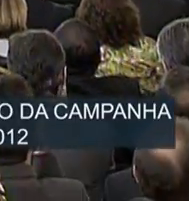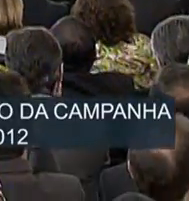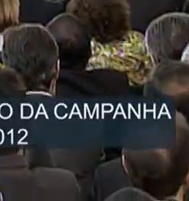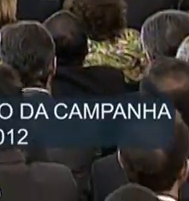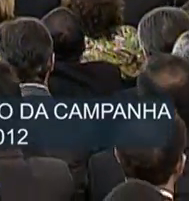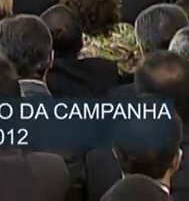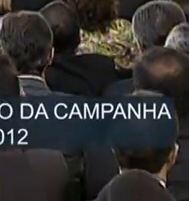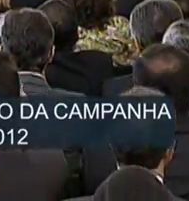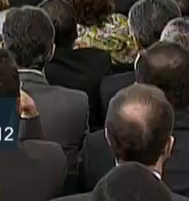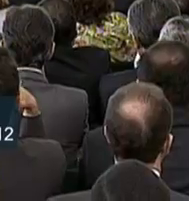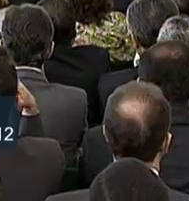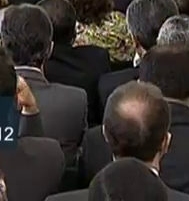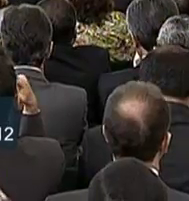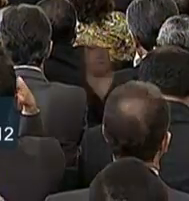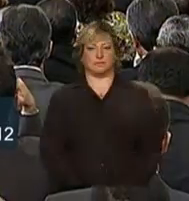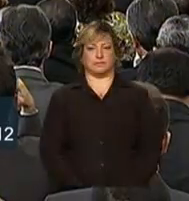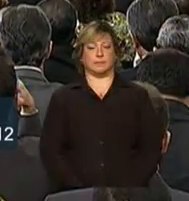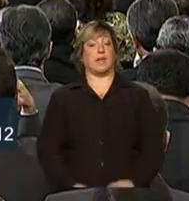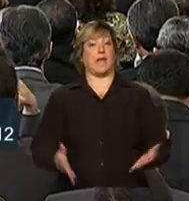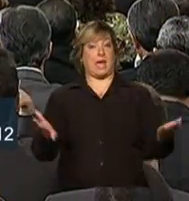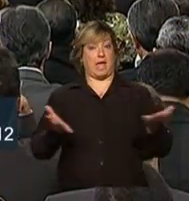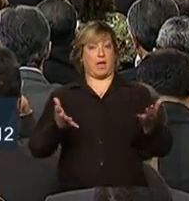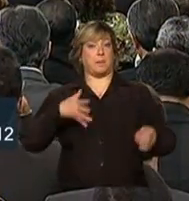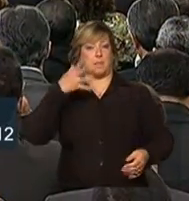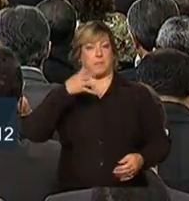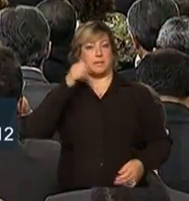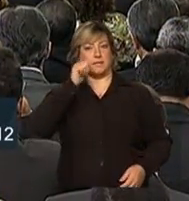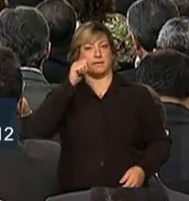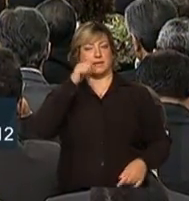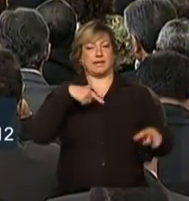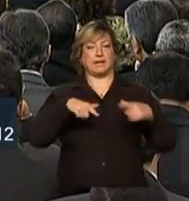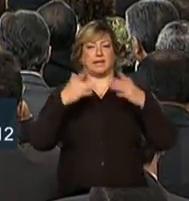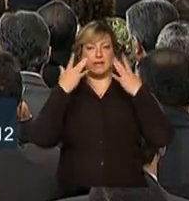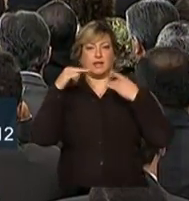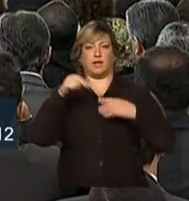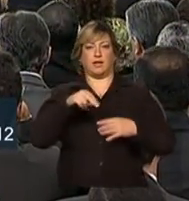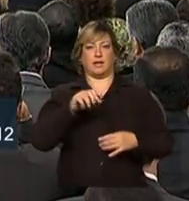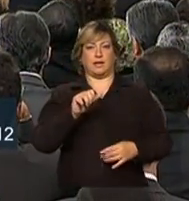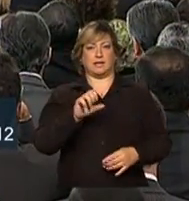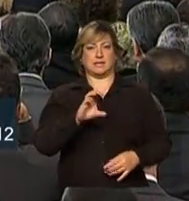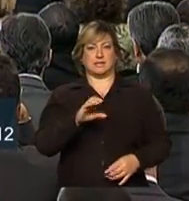Neste momento, fará uso da palavra a atriz Cissa Guimarães.